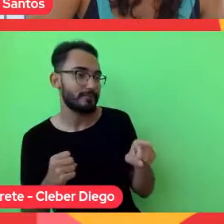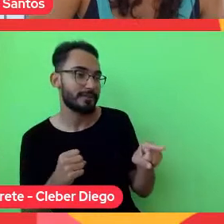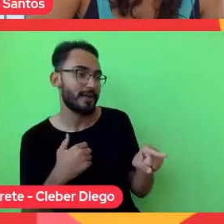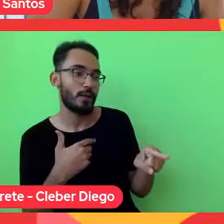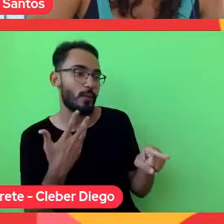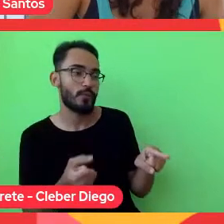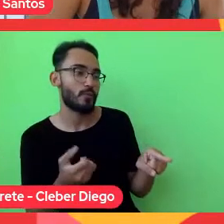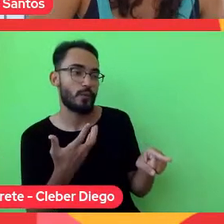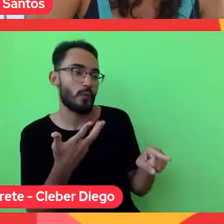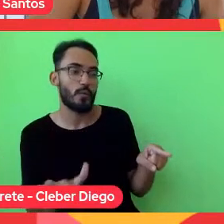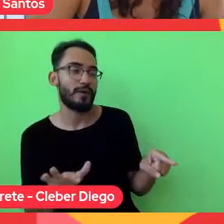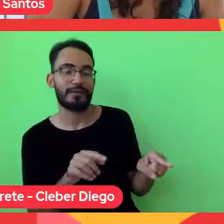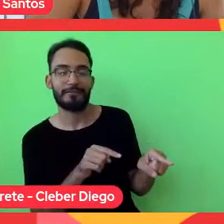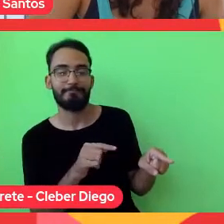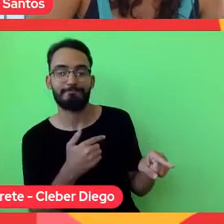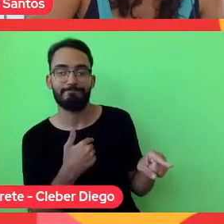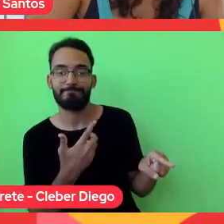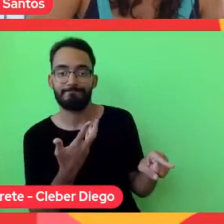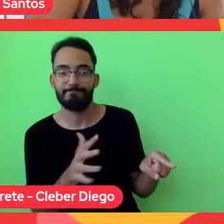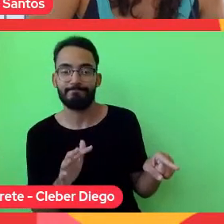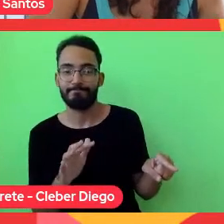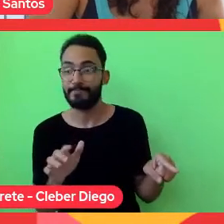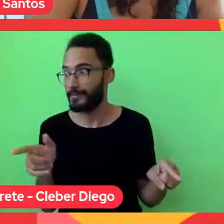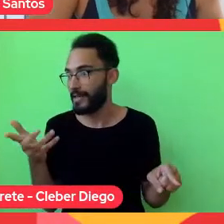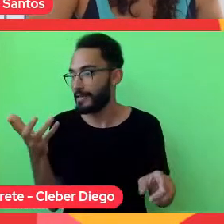de estabelecer em qualquer relação.